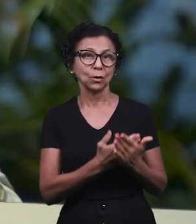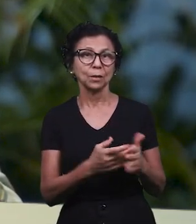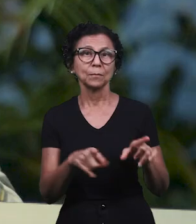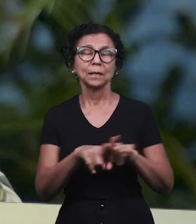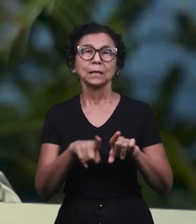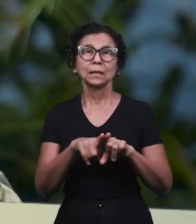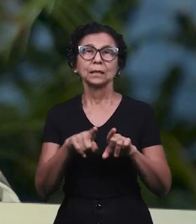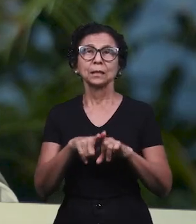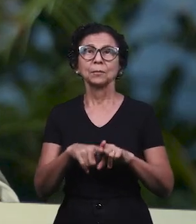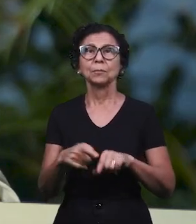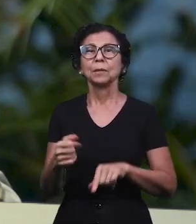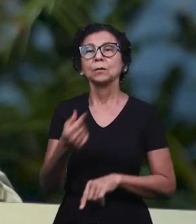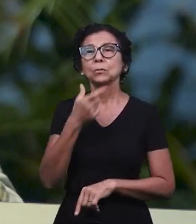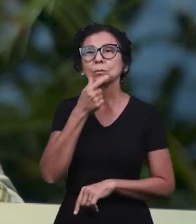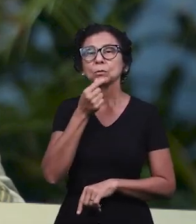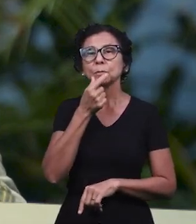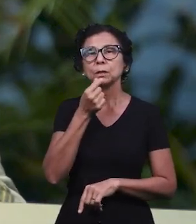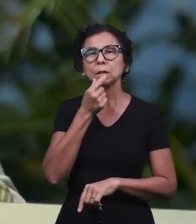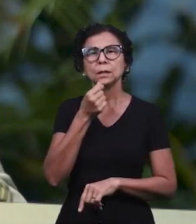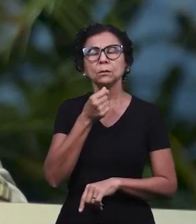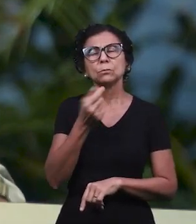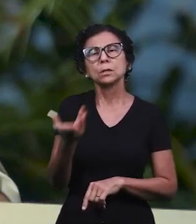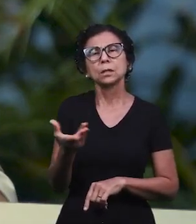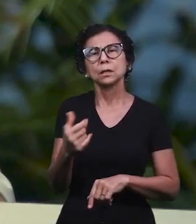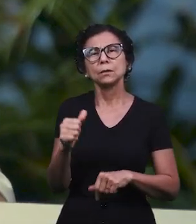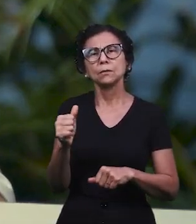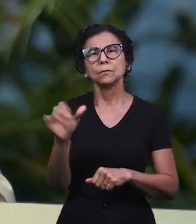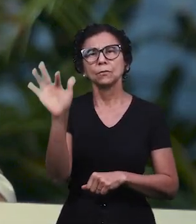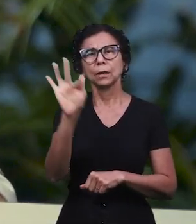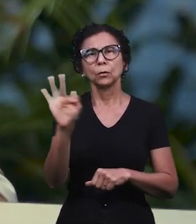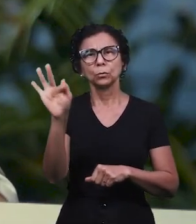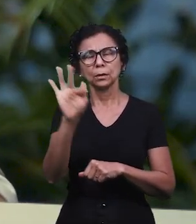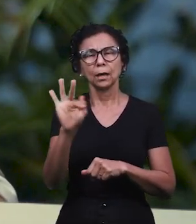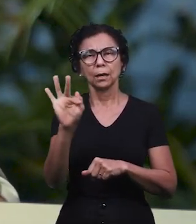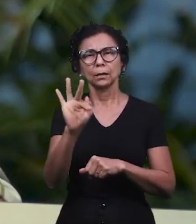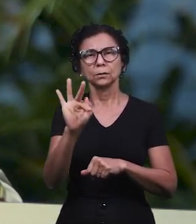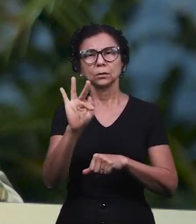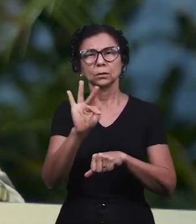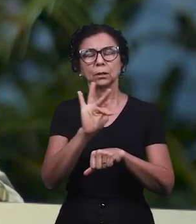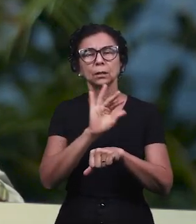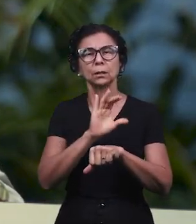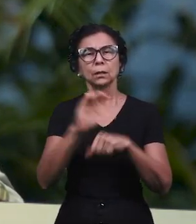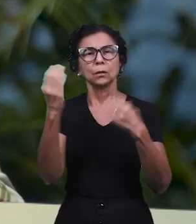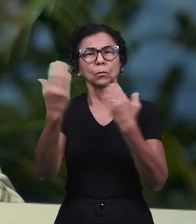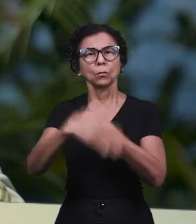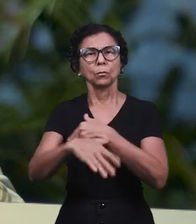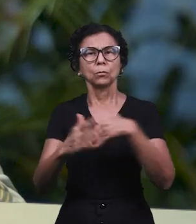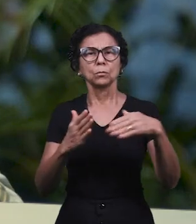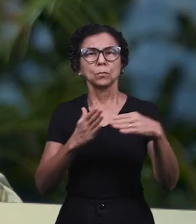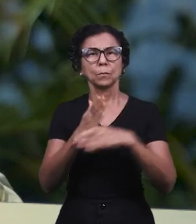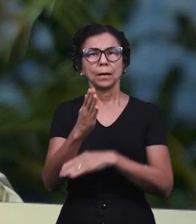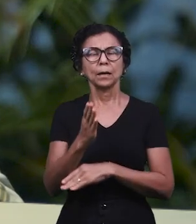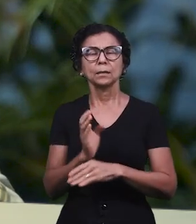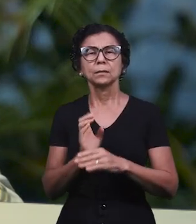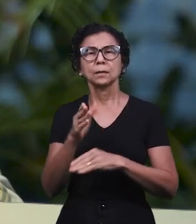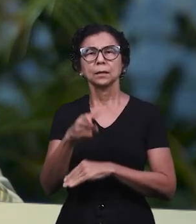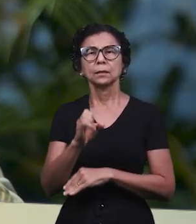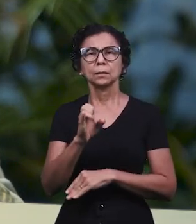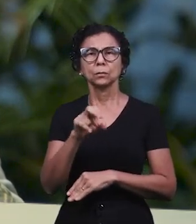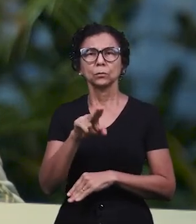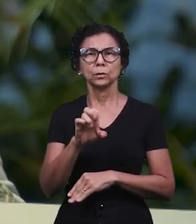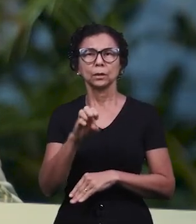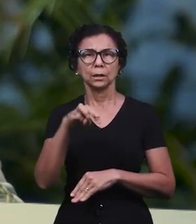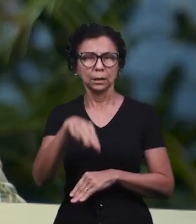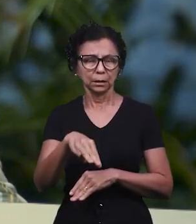né, da garotada que faz o concurso na faculdade e entra direto no IME. E lá no IME, você pode seguir a